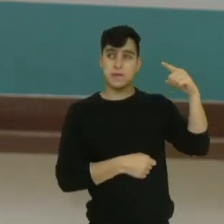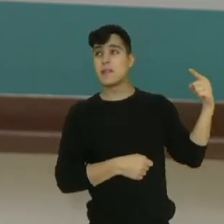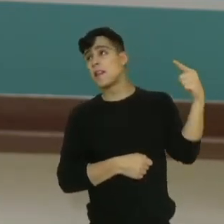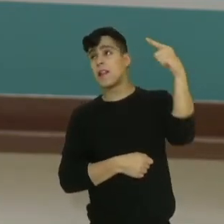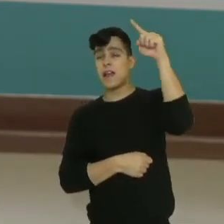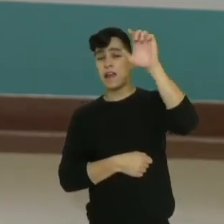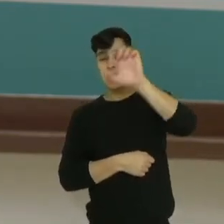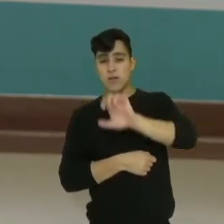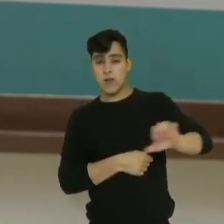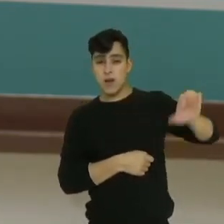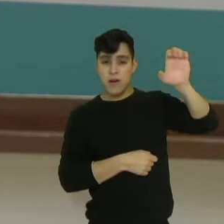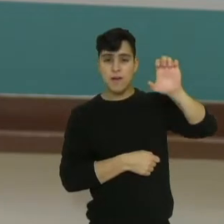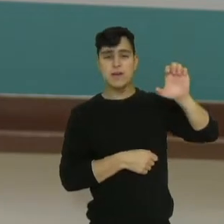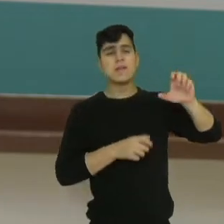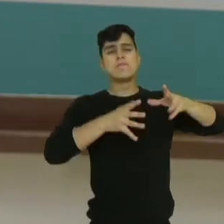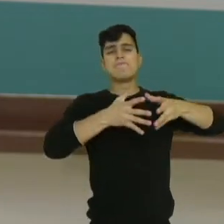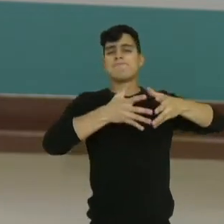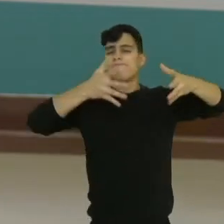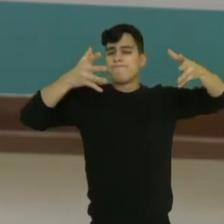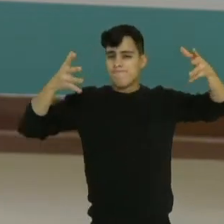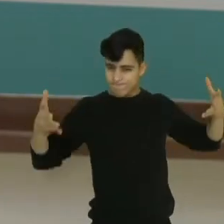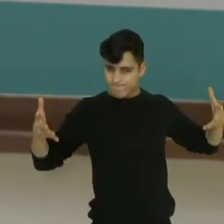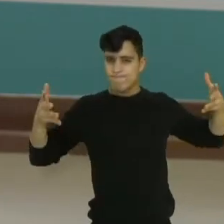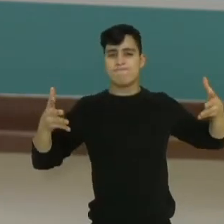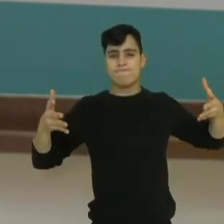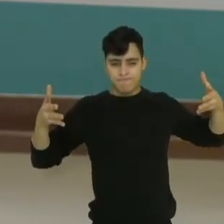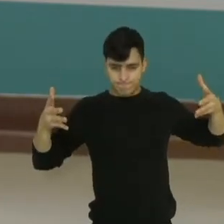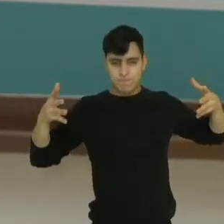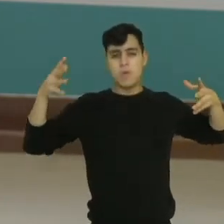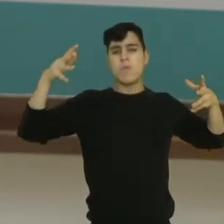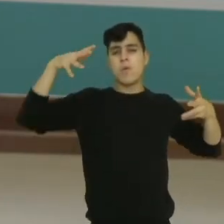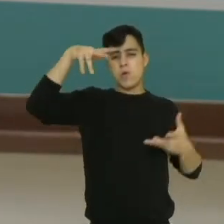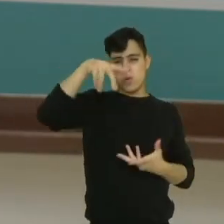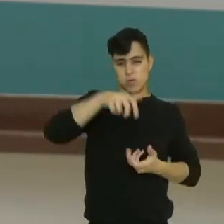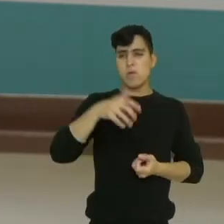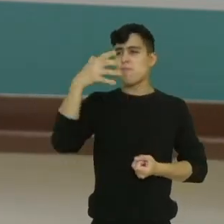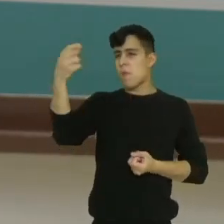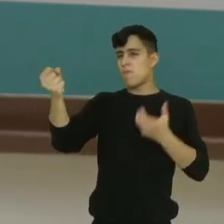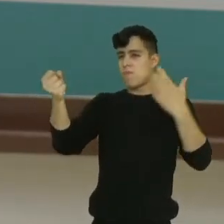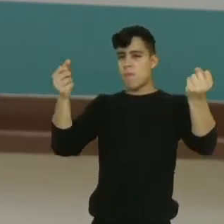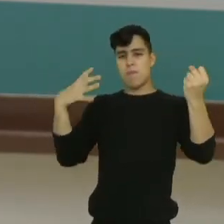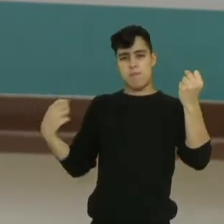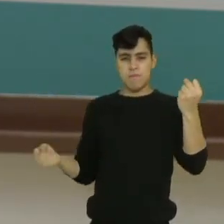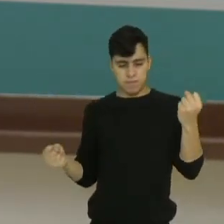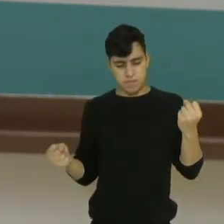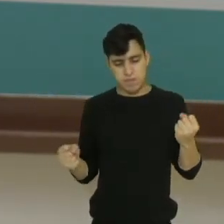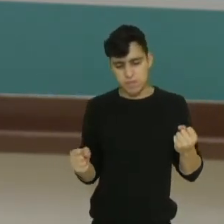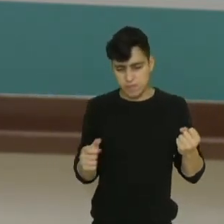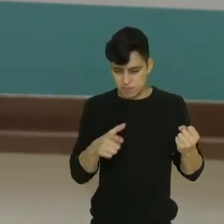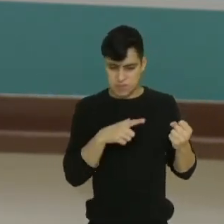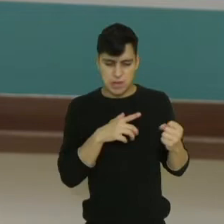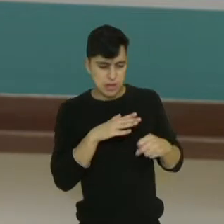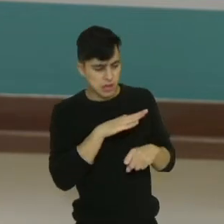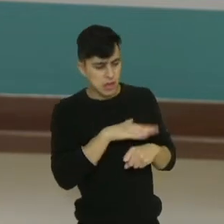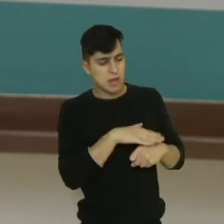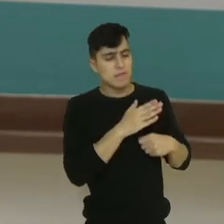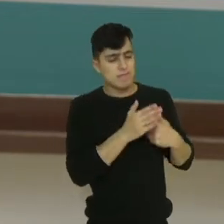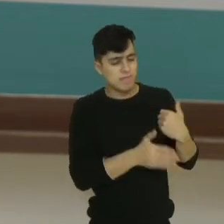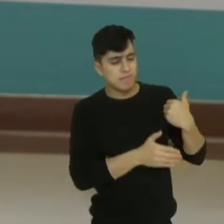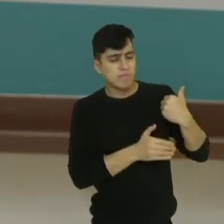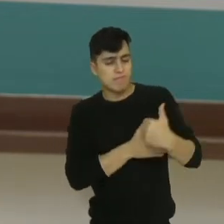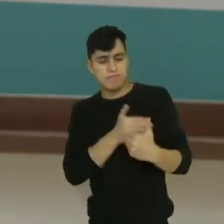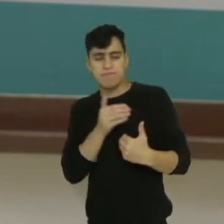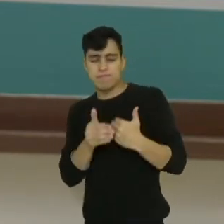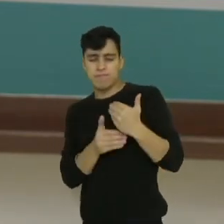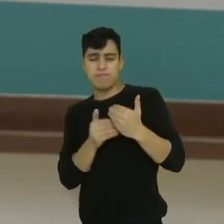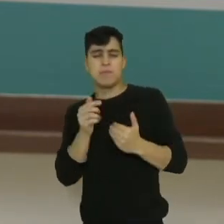e difundida pelas demais áreas do planeta. E isso com o seu tempo e sua avaliação, para que a gente tenha